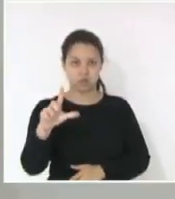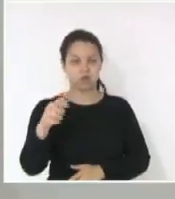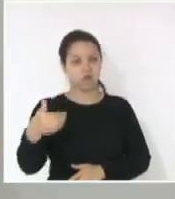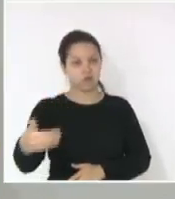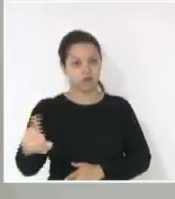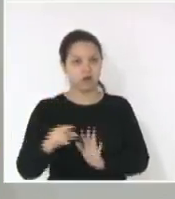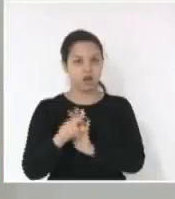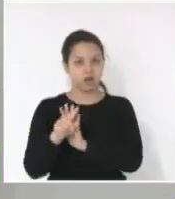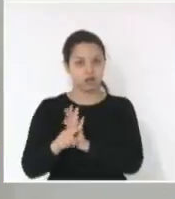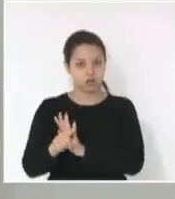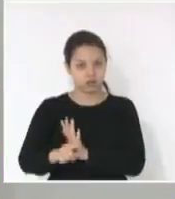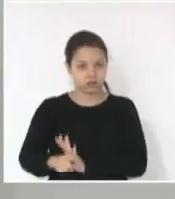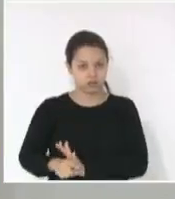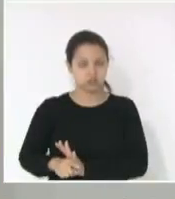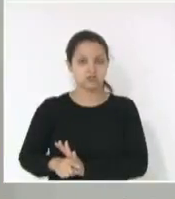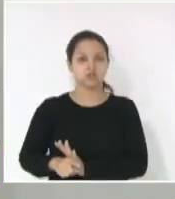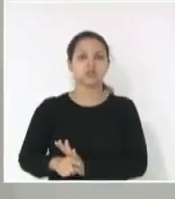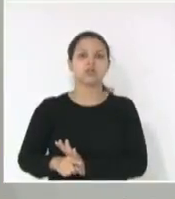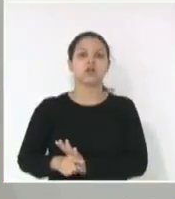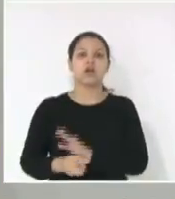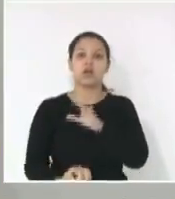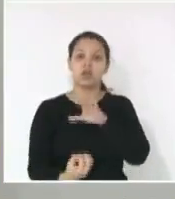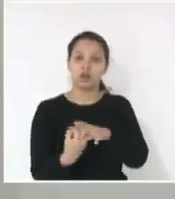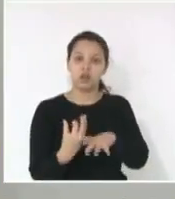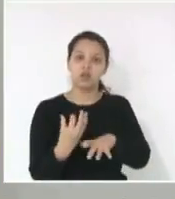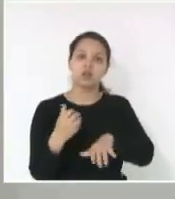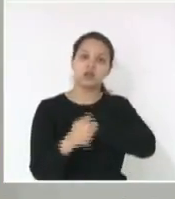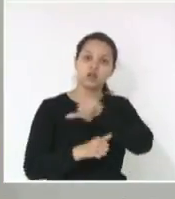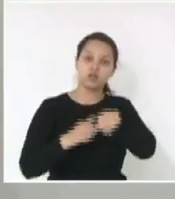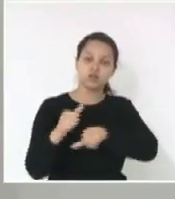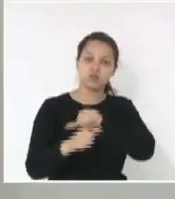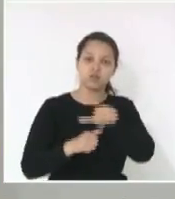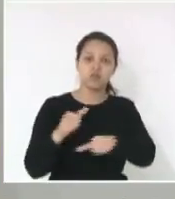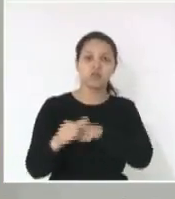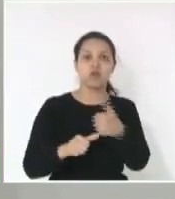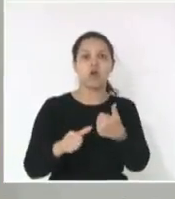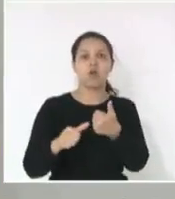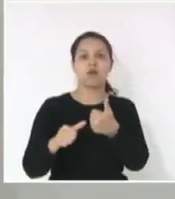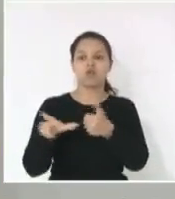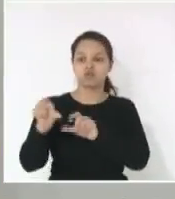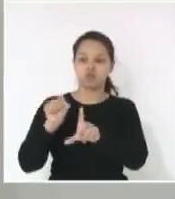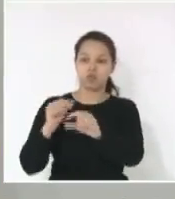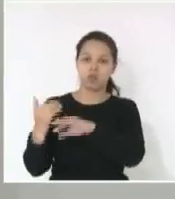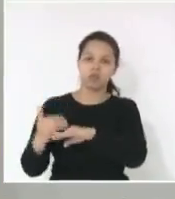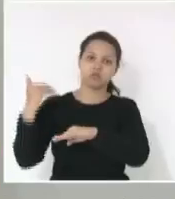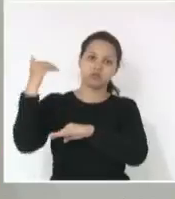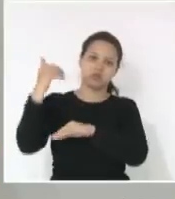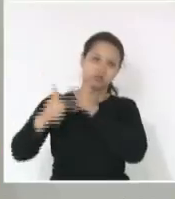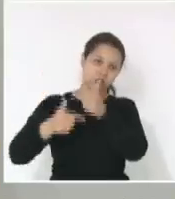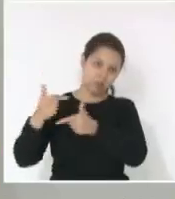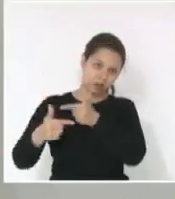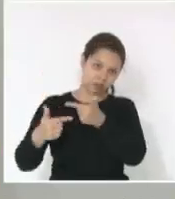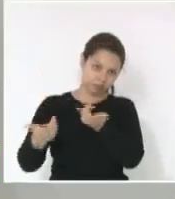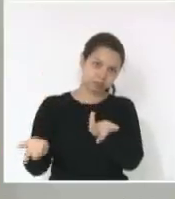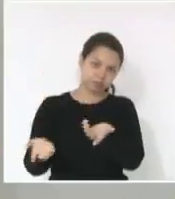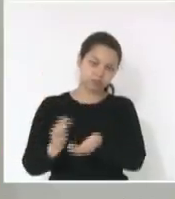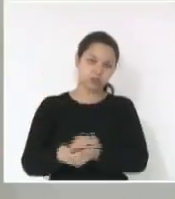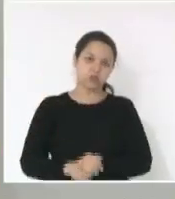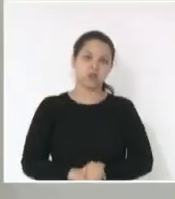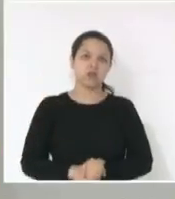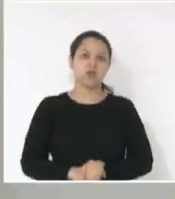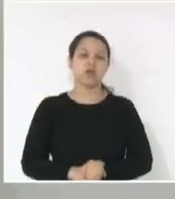que cria, que transforma as promoções em automáticas, não automática, automática. Ela